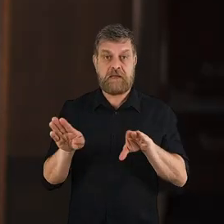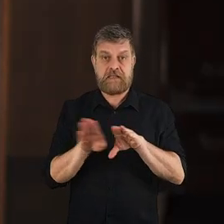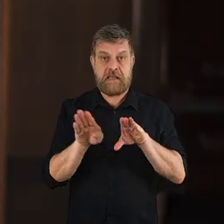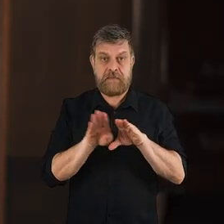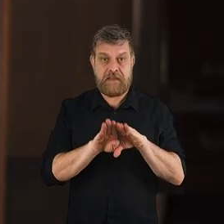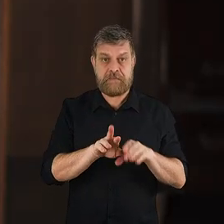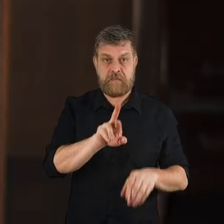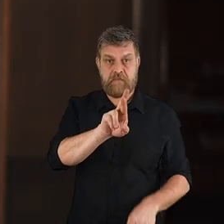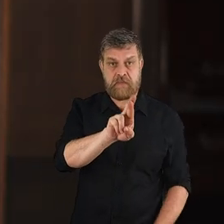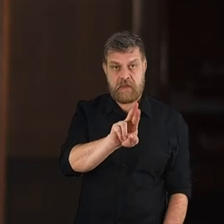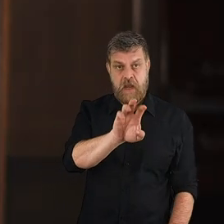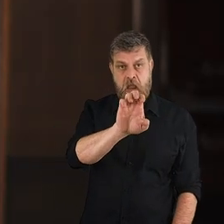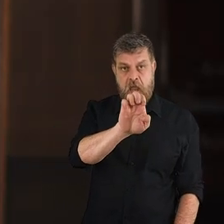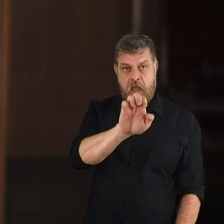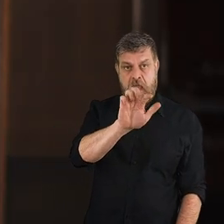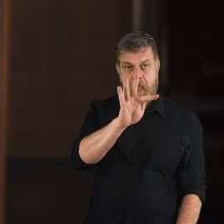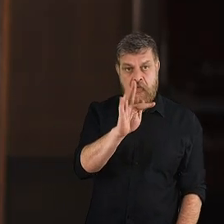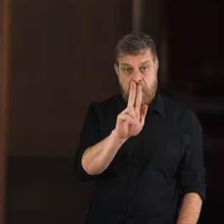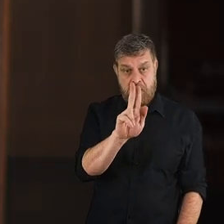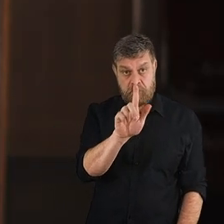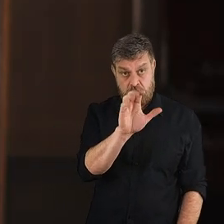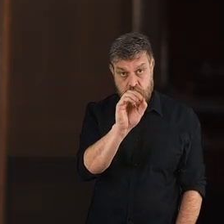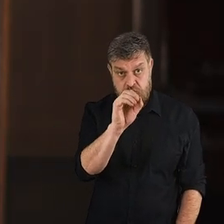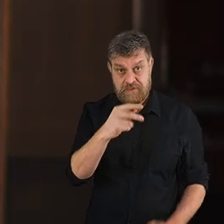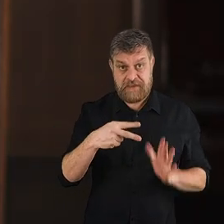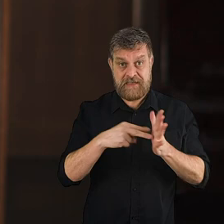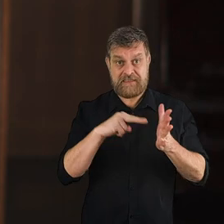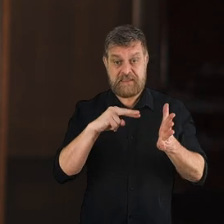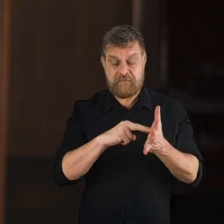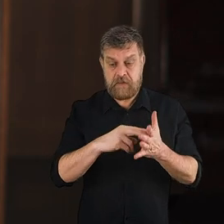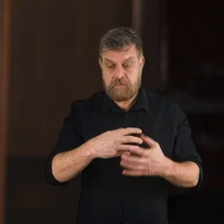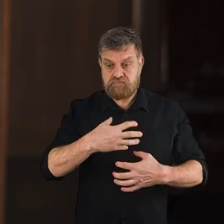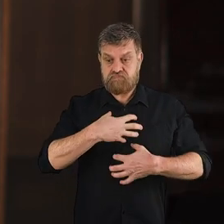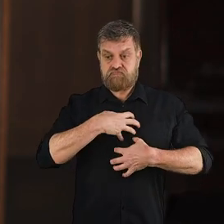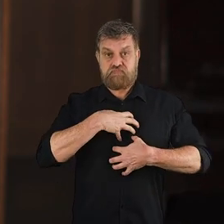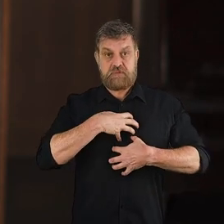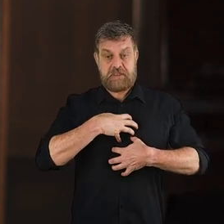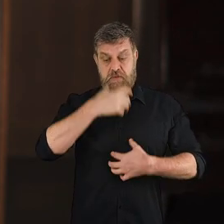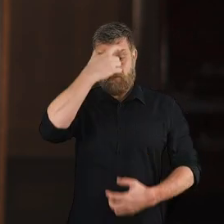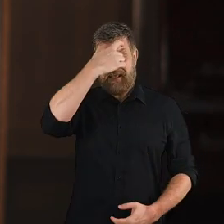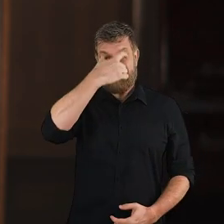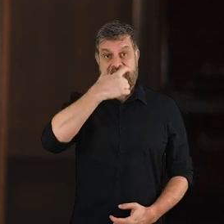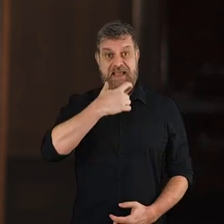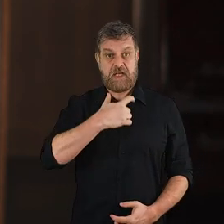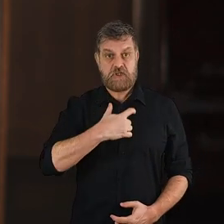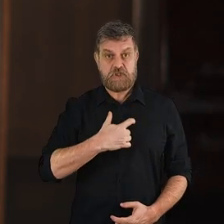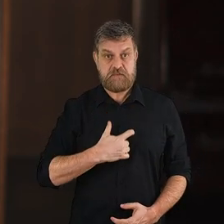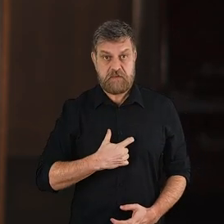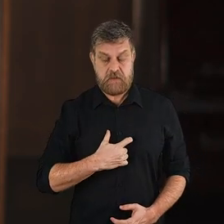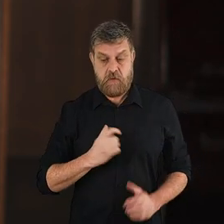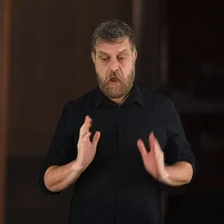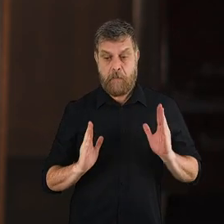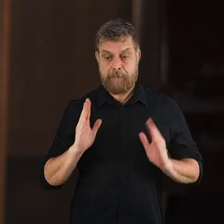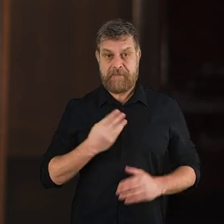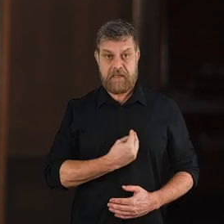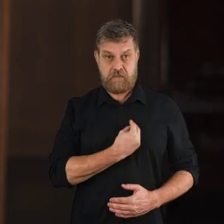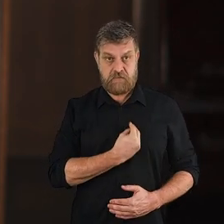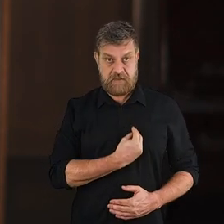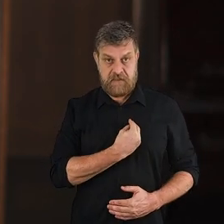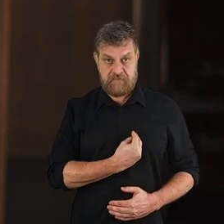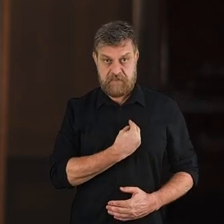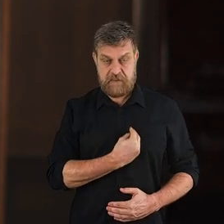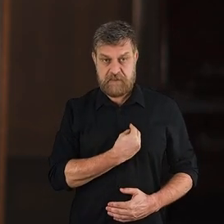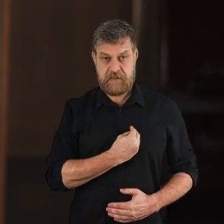refúgio é uma condição do indivíduo. Essa condição do indivíduo,